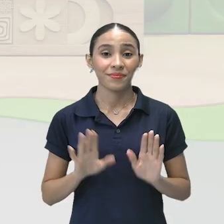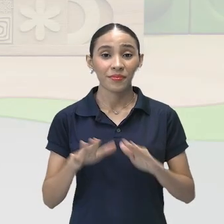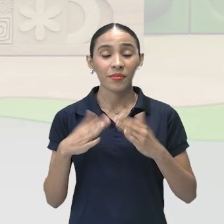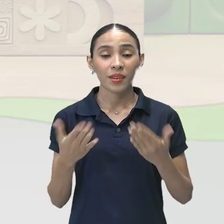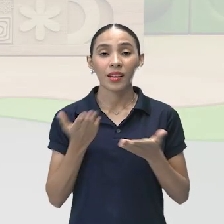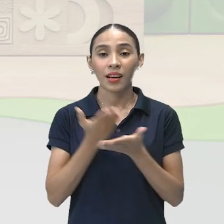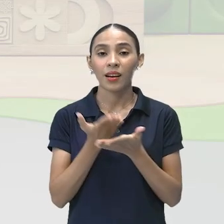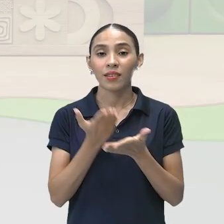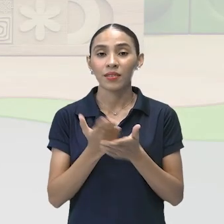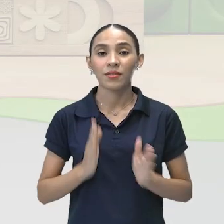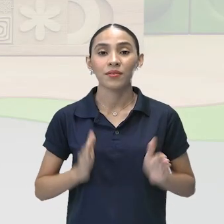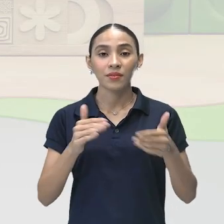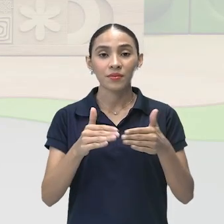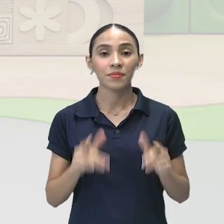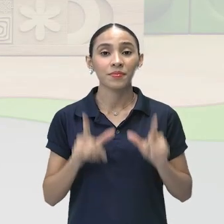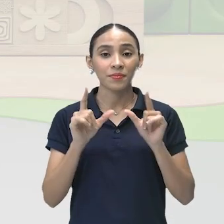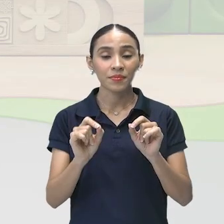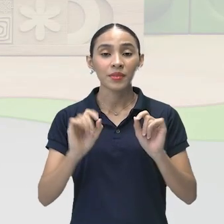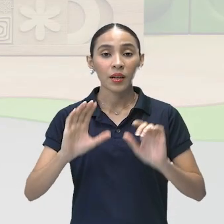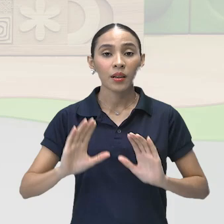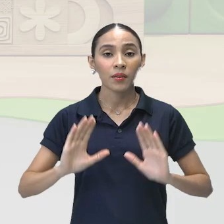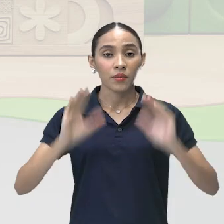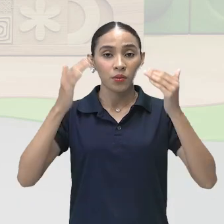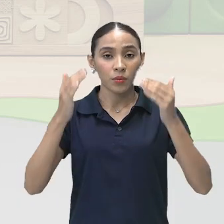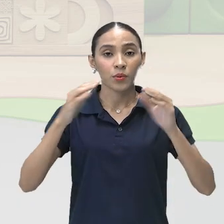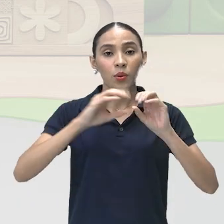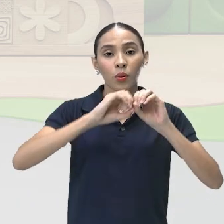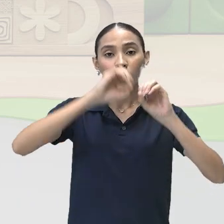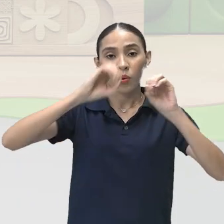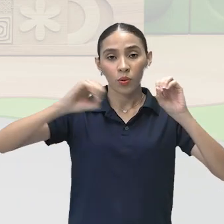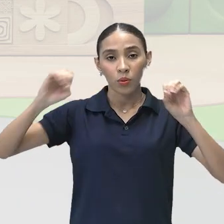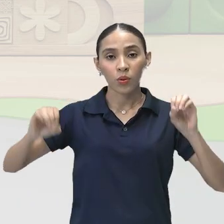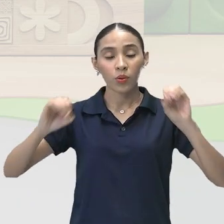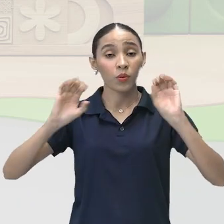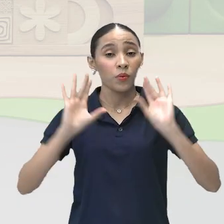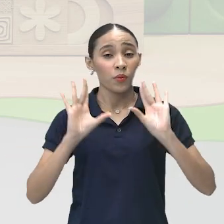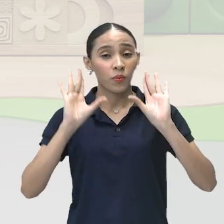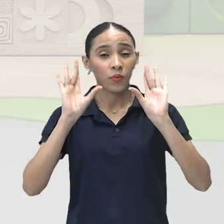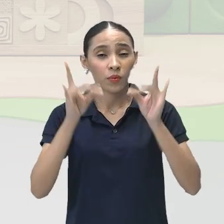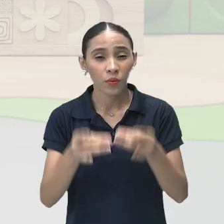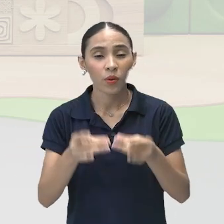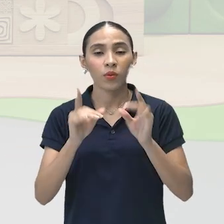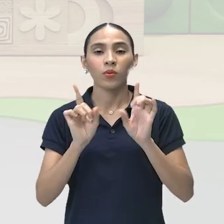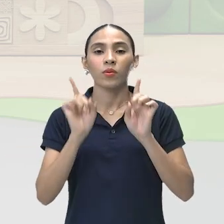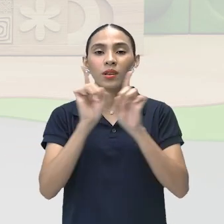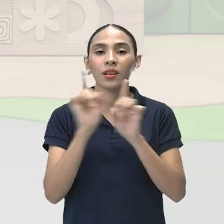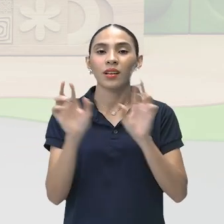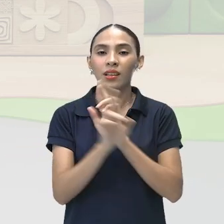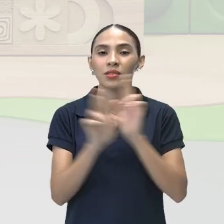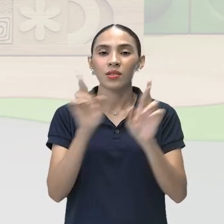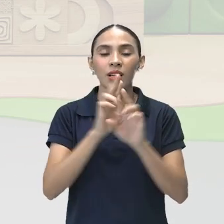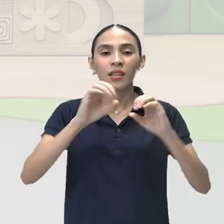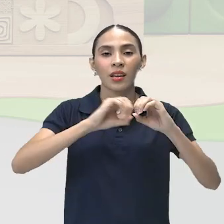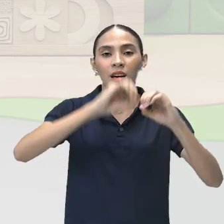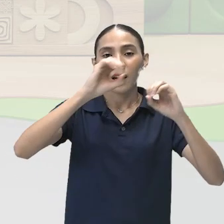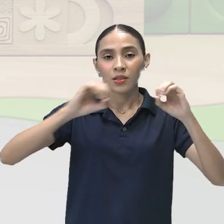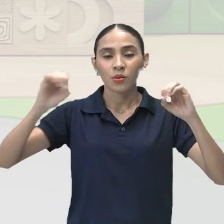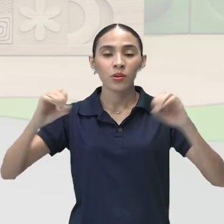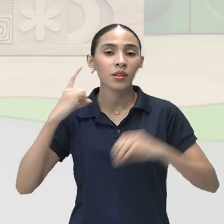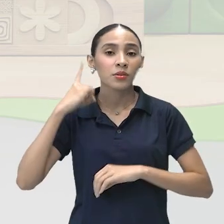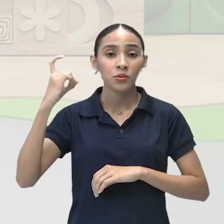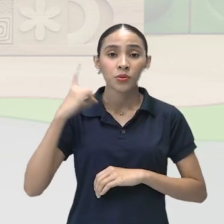Bem, a nossa aula de hoje vai ser sobre fenômenos ondulatórios, especificamente as relacionadas às ondas de